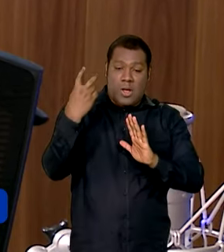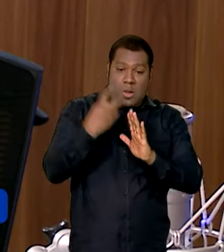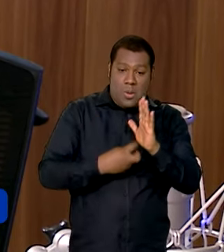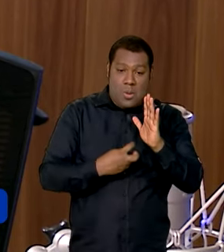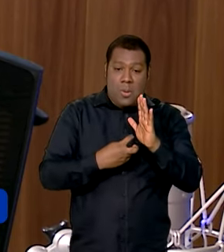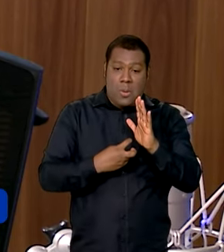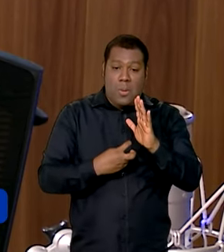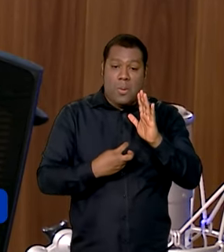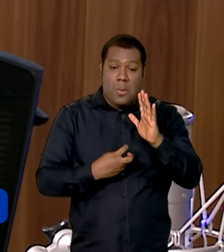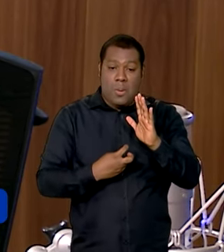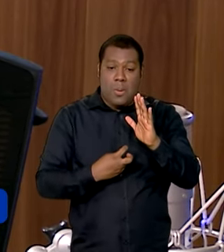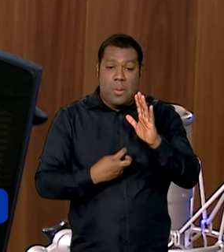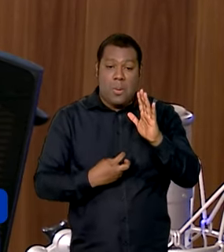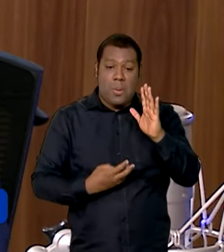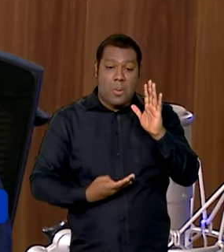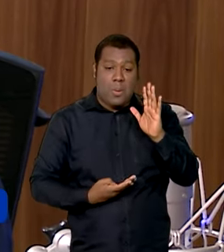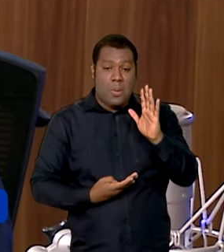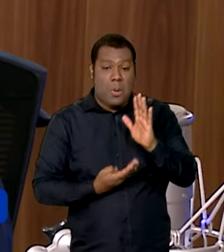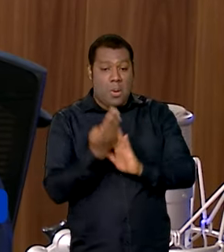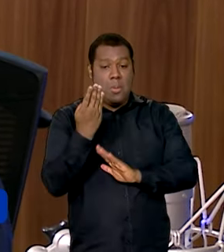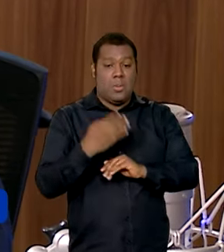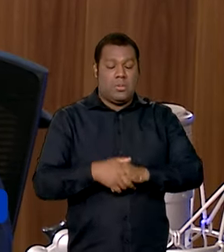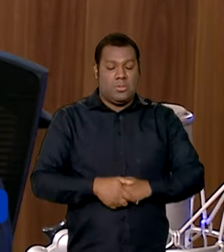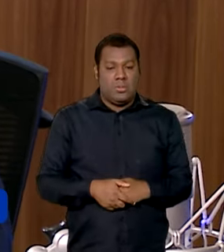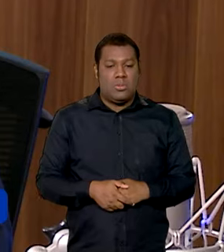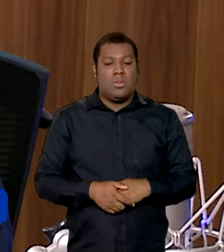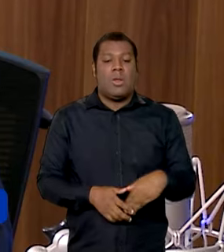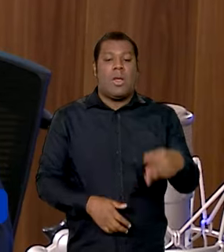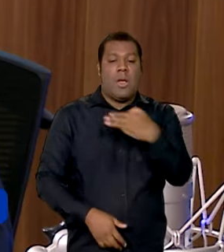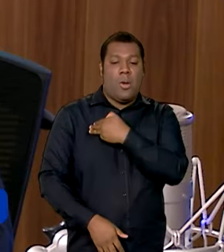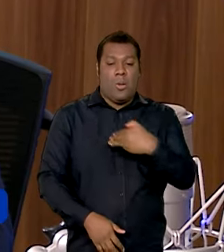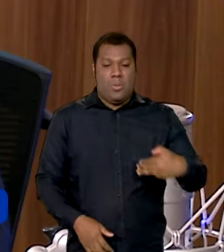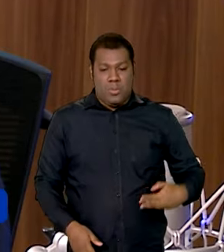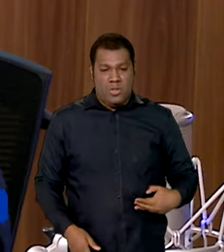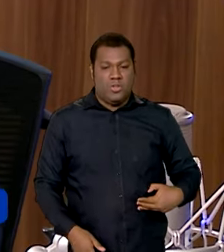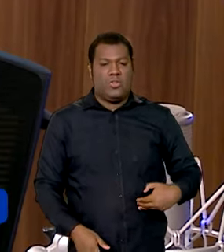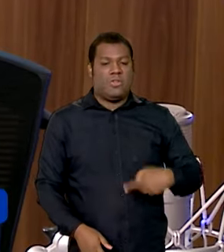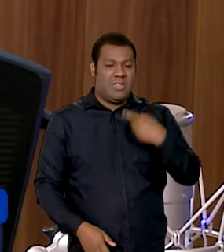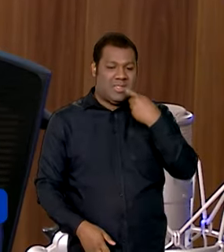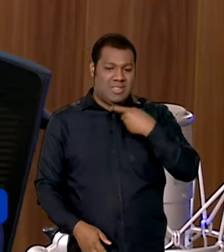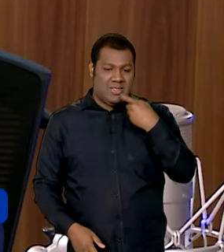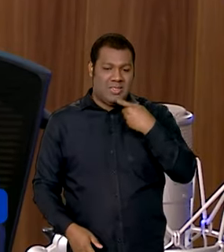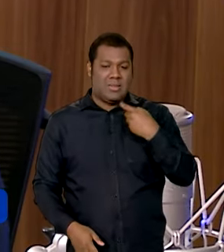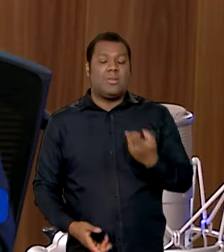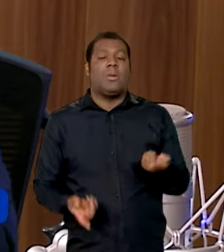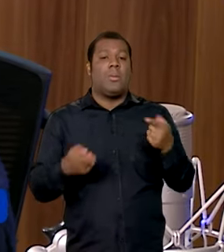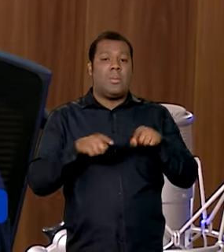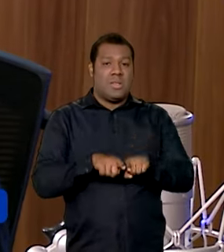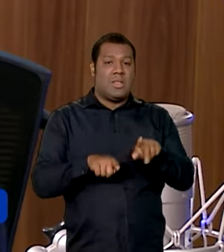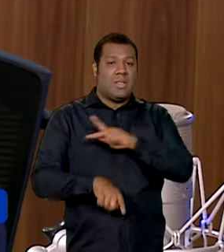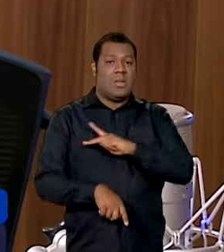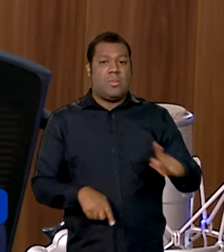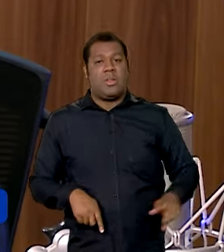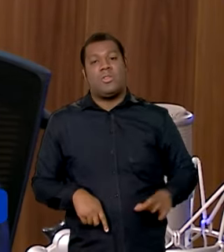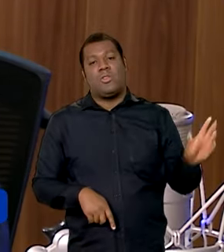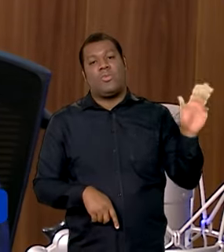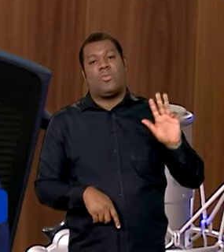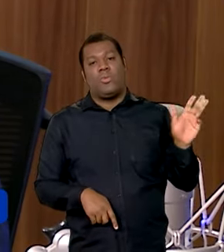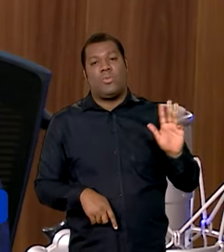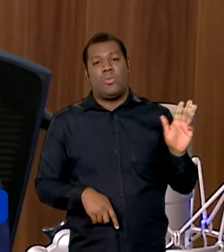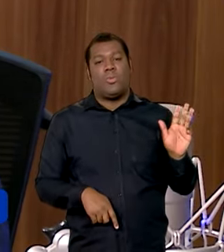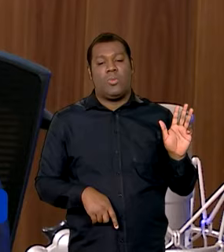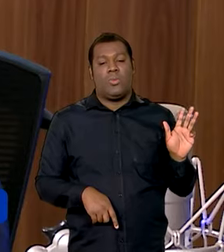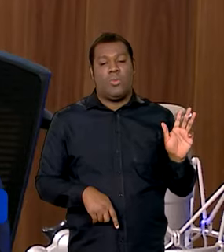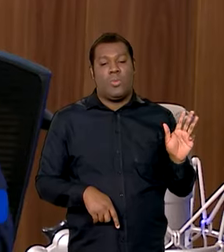Ministro coordenada pelo Ministro Alexandre Silveira orientada pelo presidente Lula acompanhada e ajudada pelo